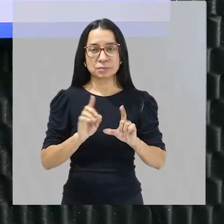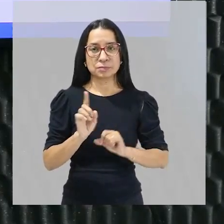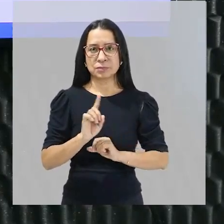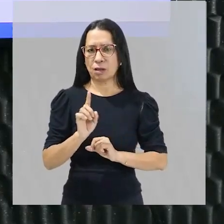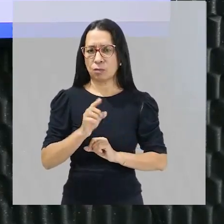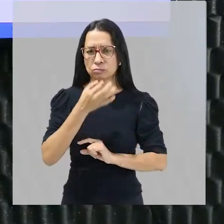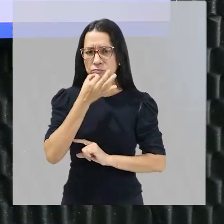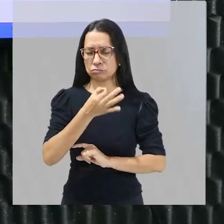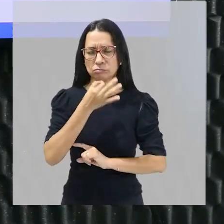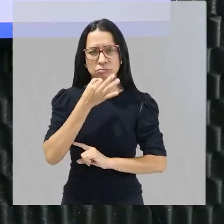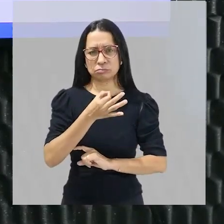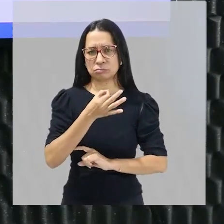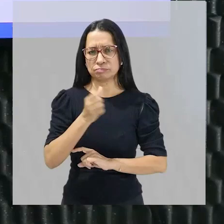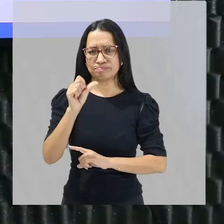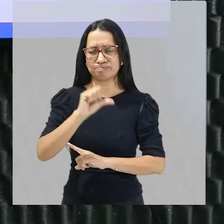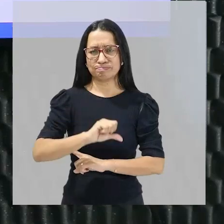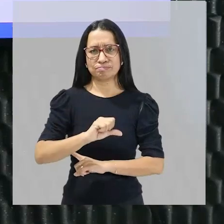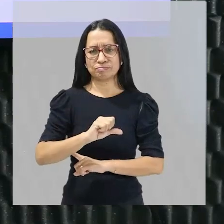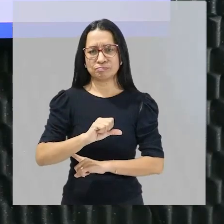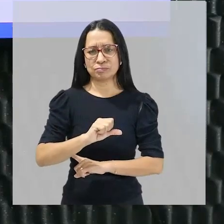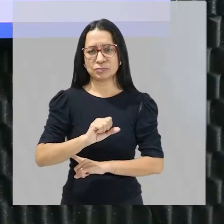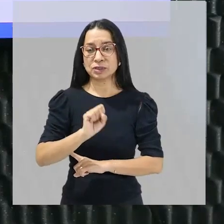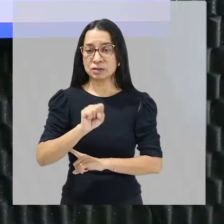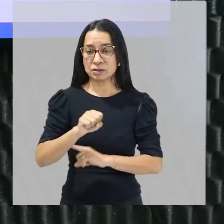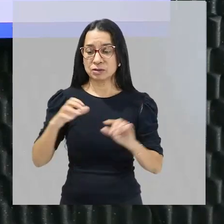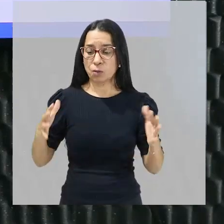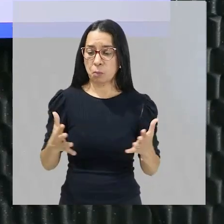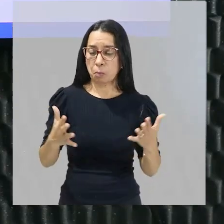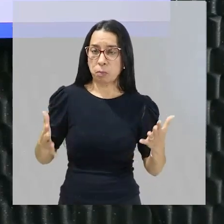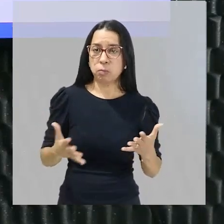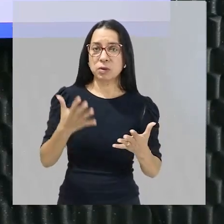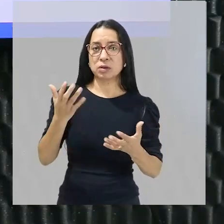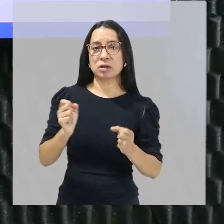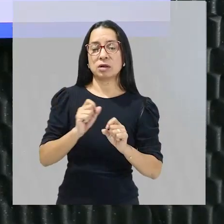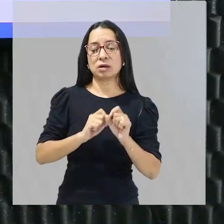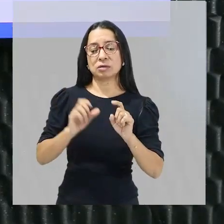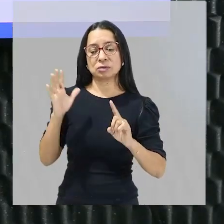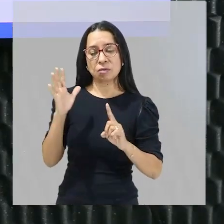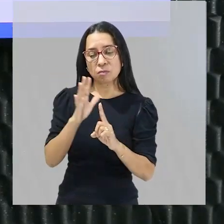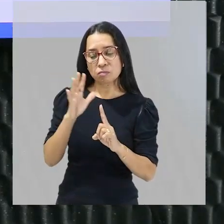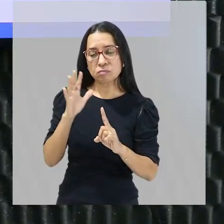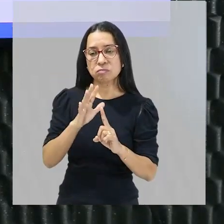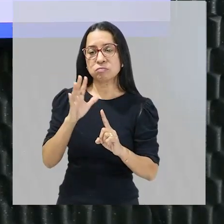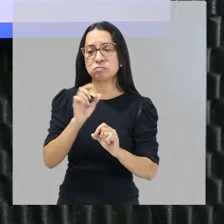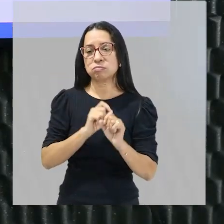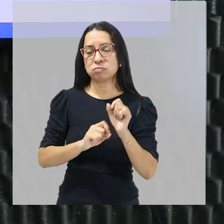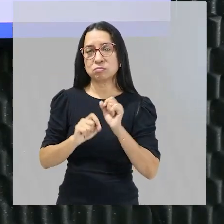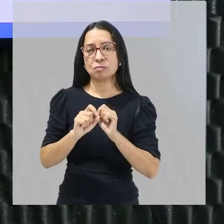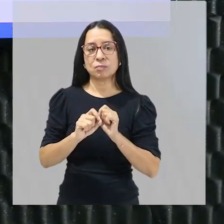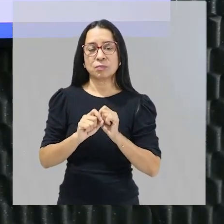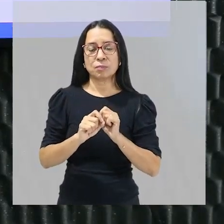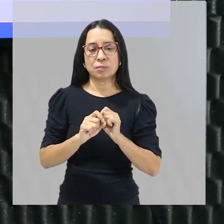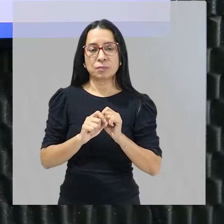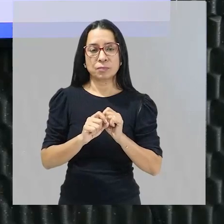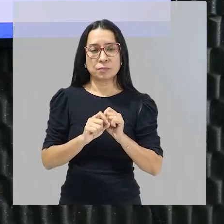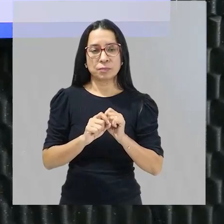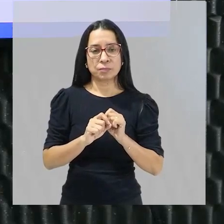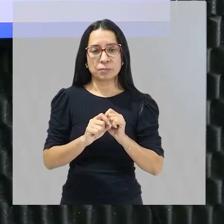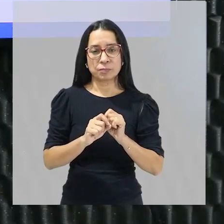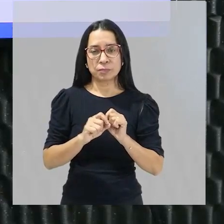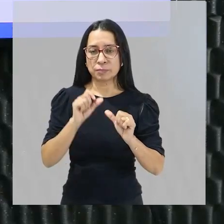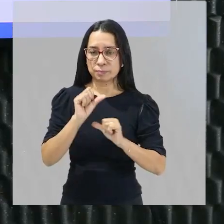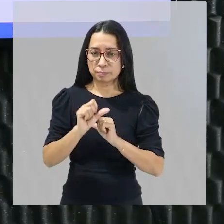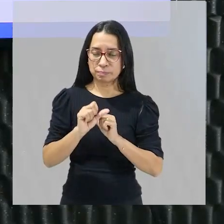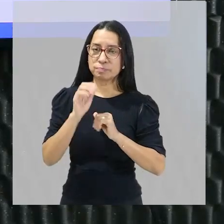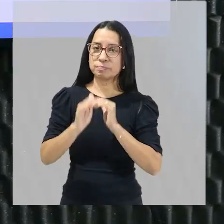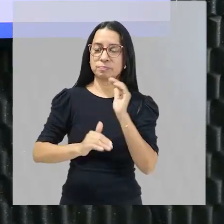não quer criticar, ela quer fomentar, ela quer incentivar, ela quer, na verdade,